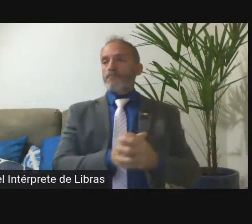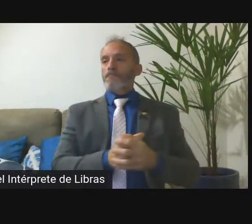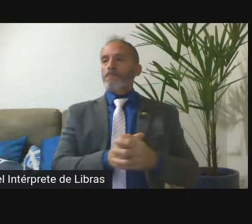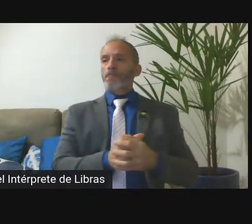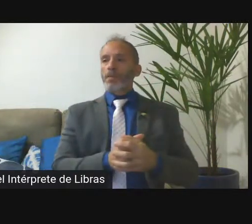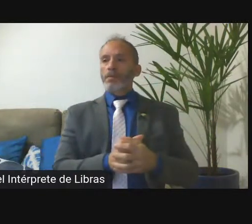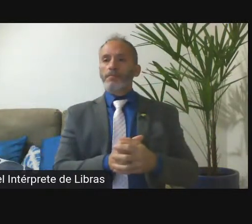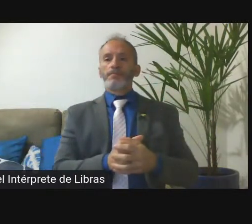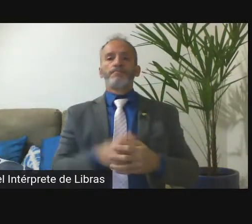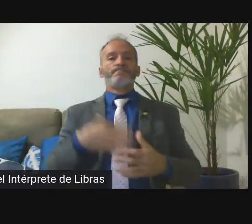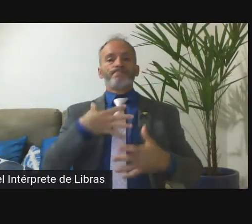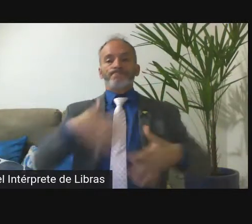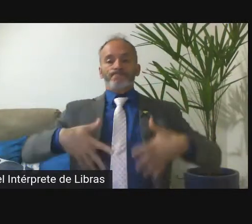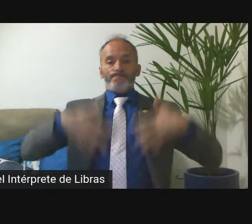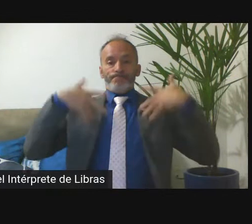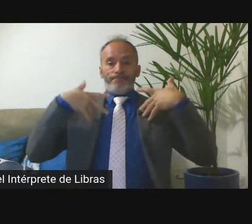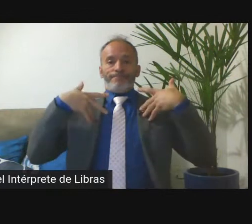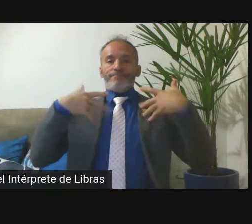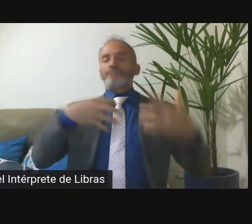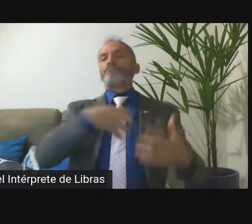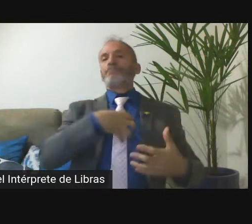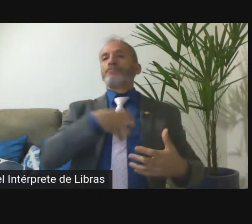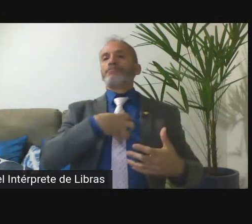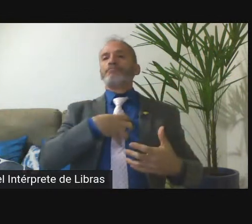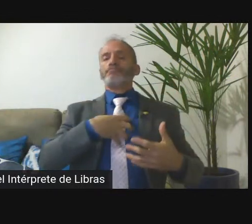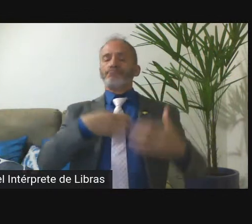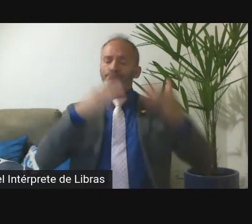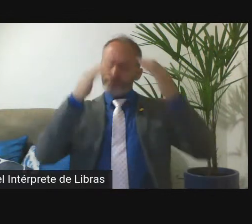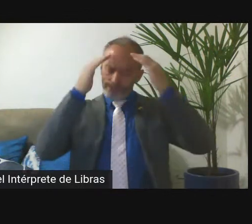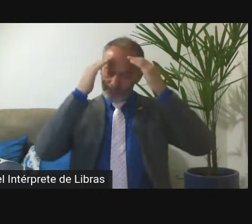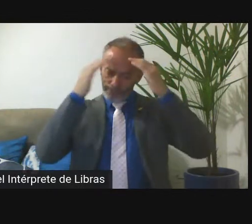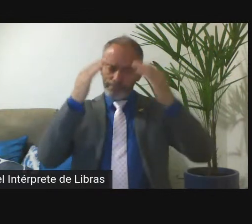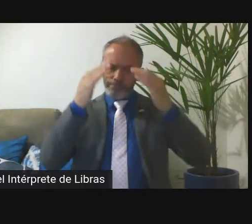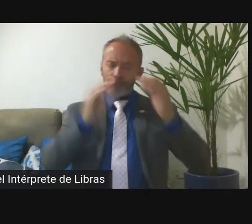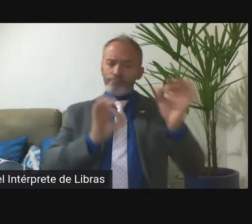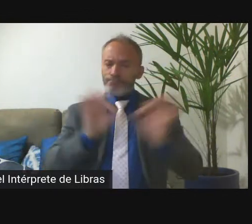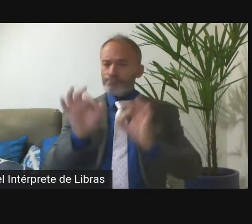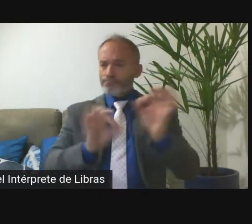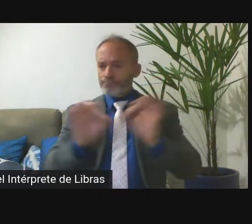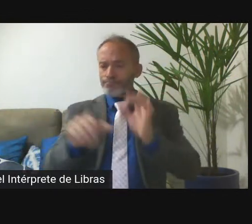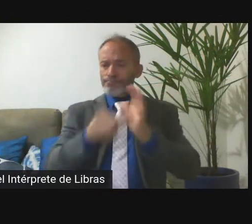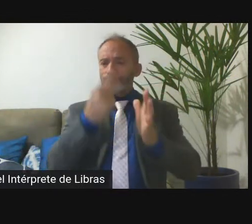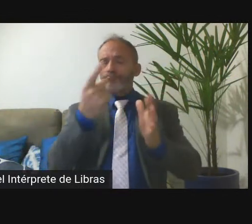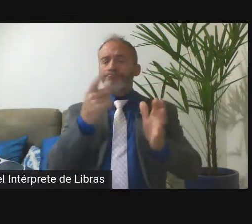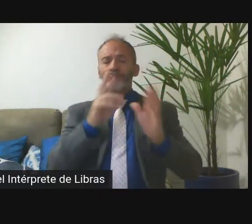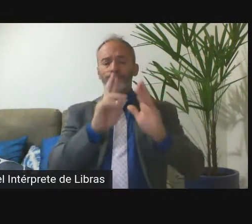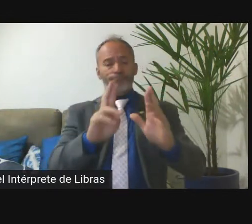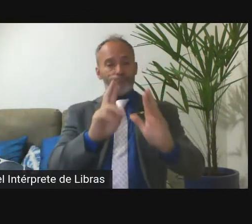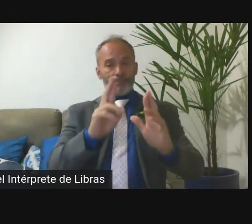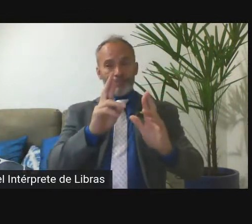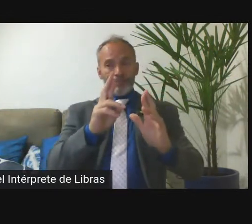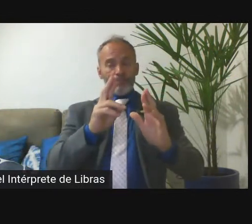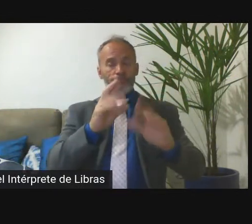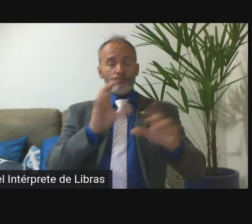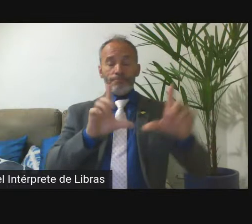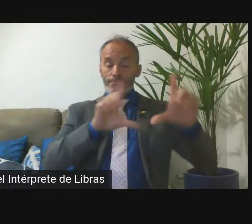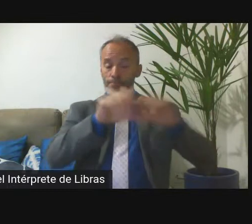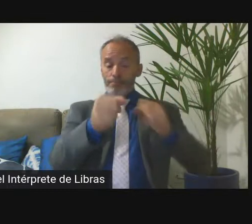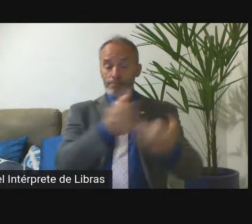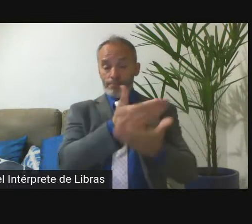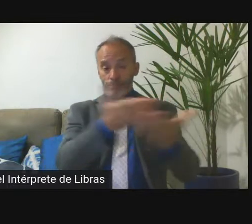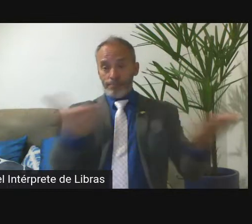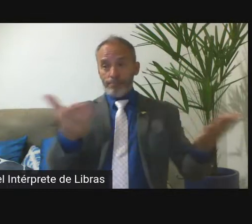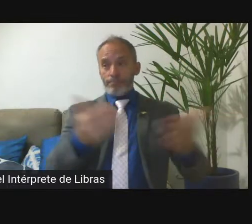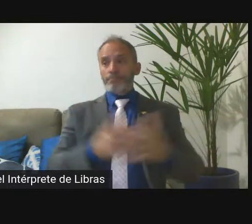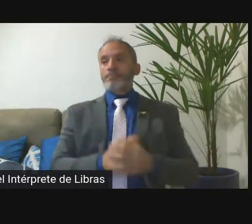é motivo de muito orgulho. Sinto-me honrada por presidir essa primeira sessão solene de colação de grau da Escola de